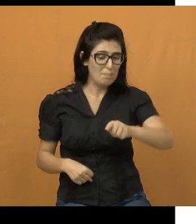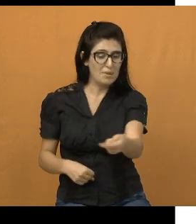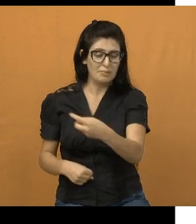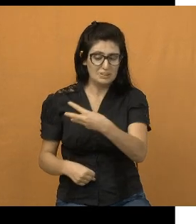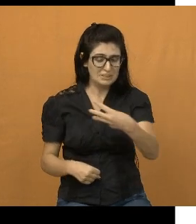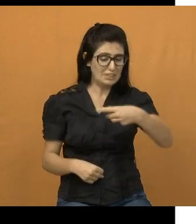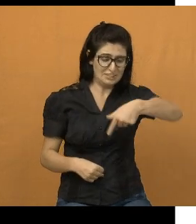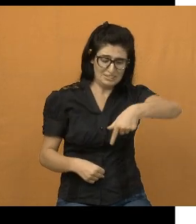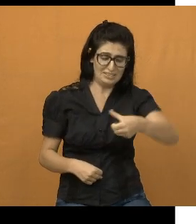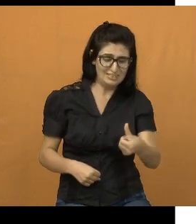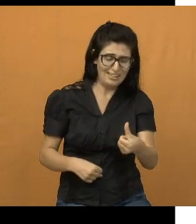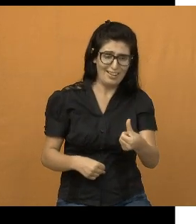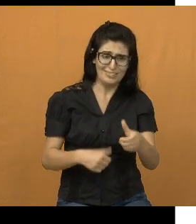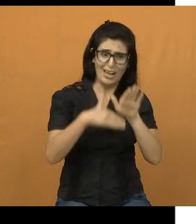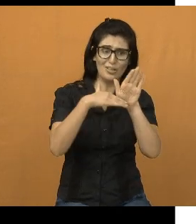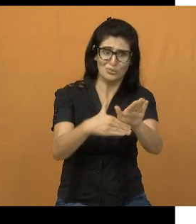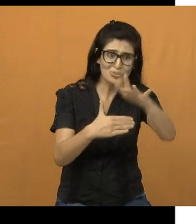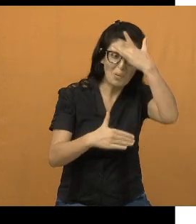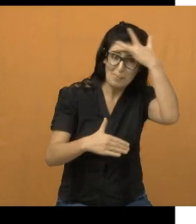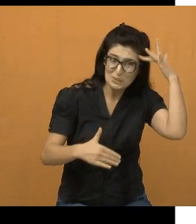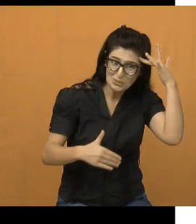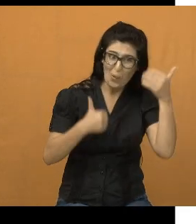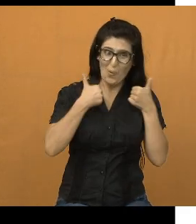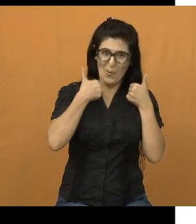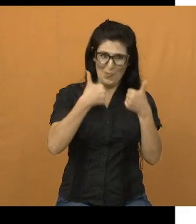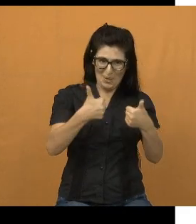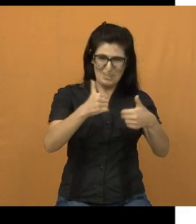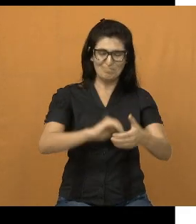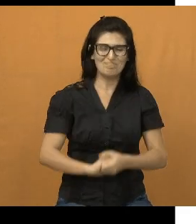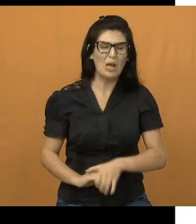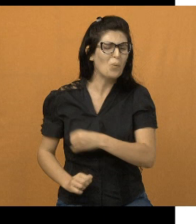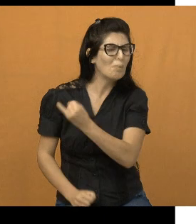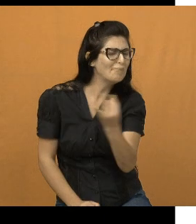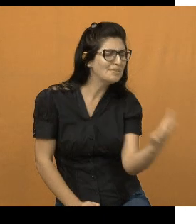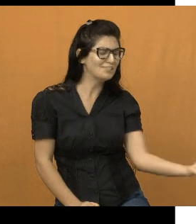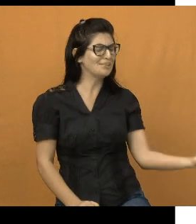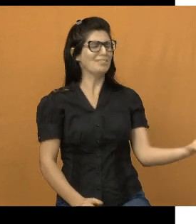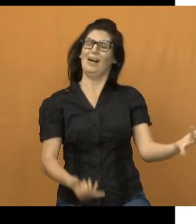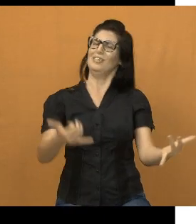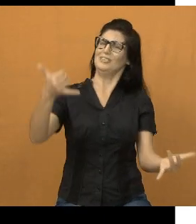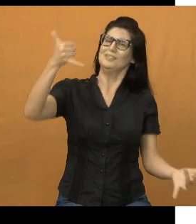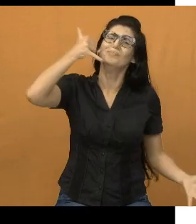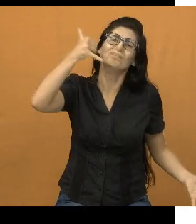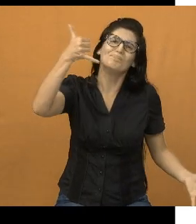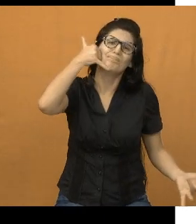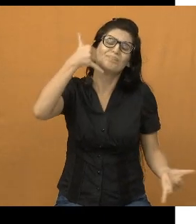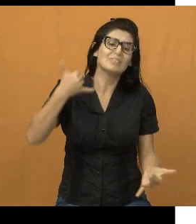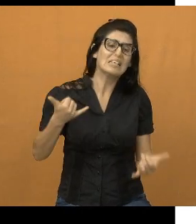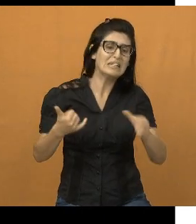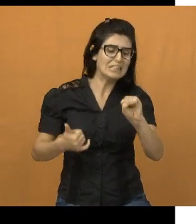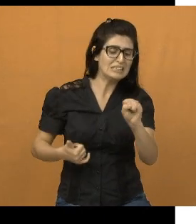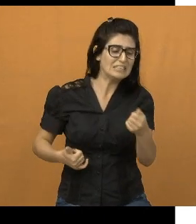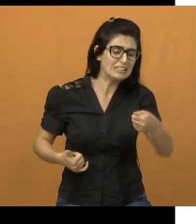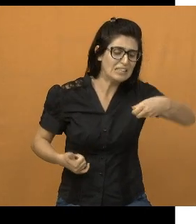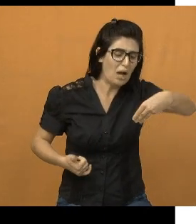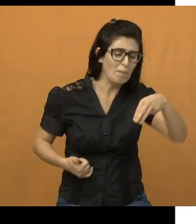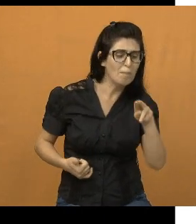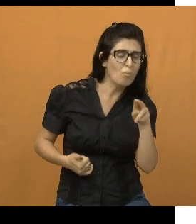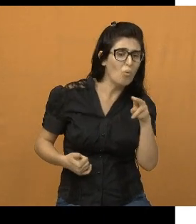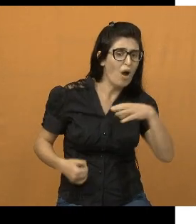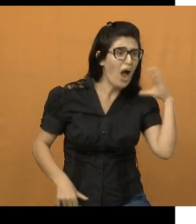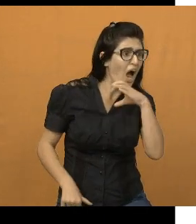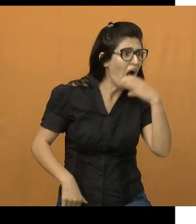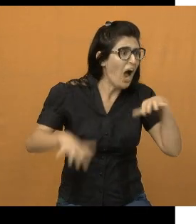12.376 atendimentos. Número de chamadas realizadas ao SAMU.